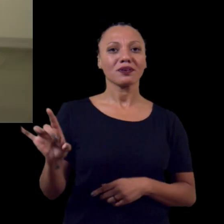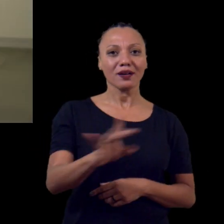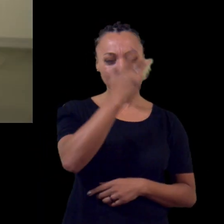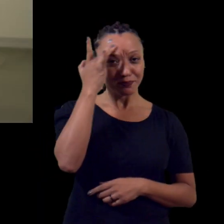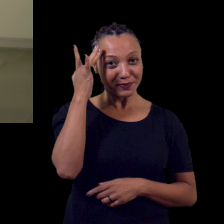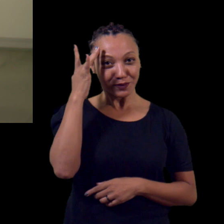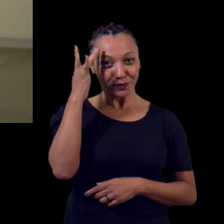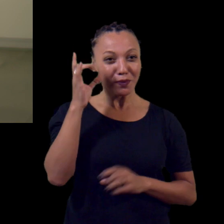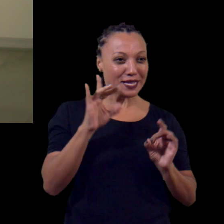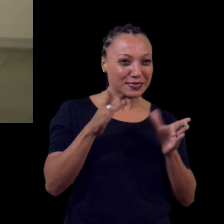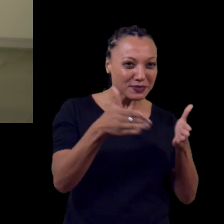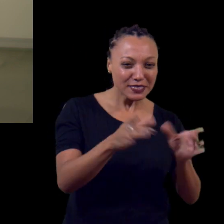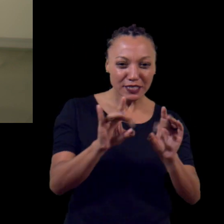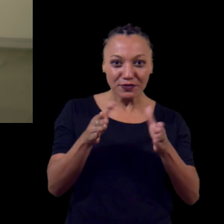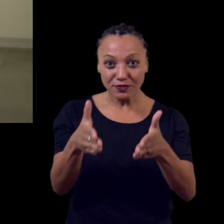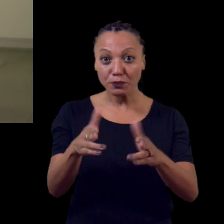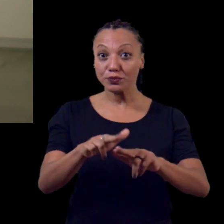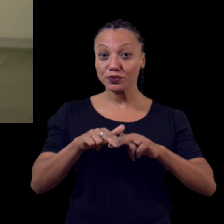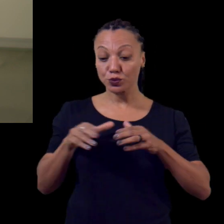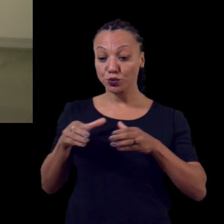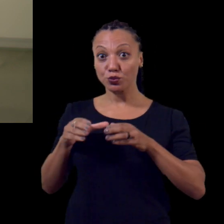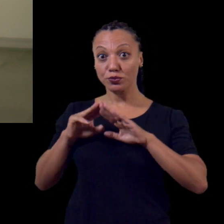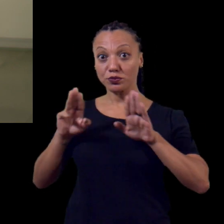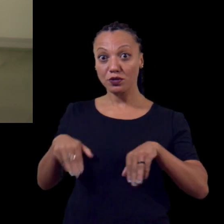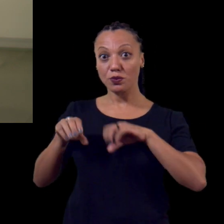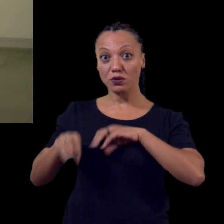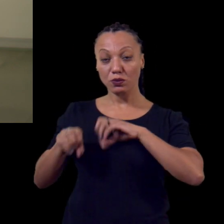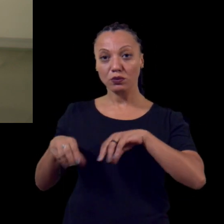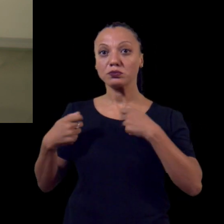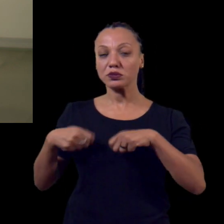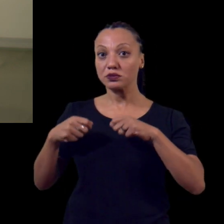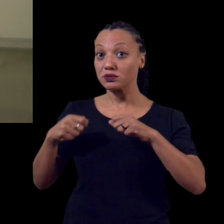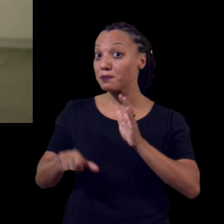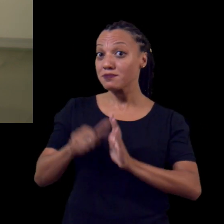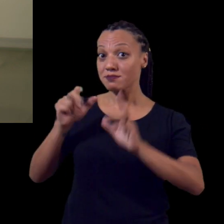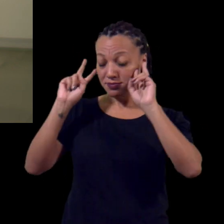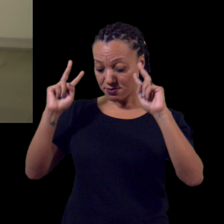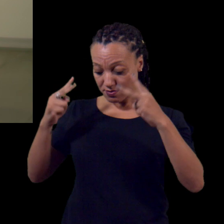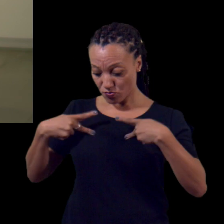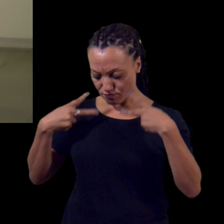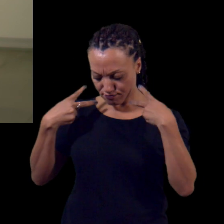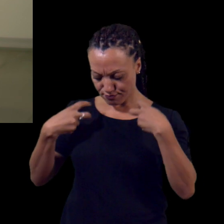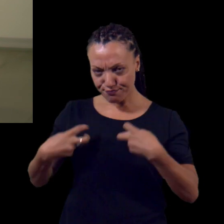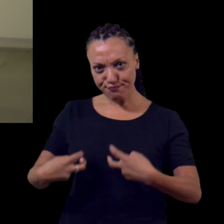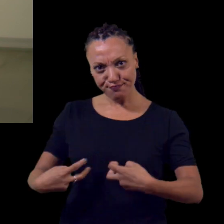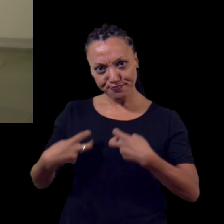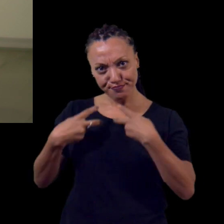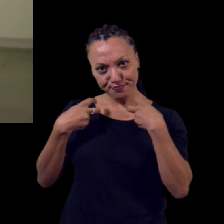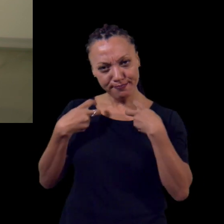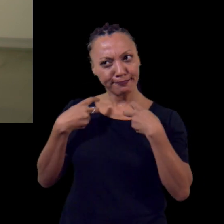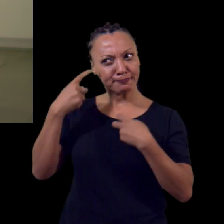especificidades faz com que os educadores e a equipe toda do museu se olhem para si e